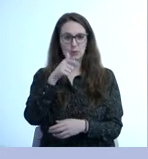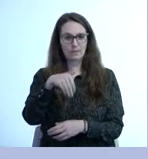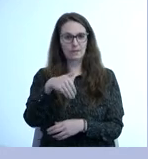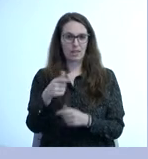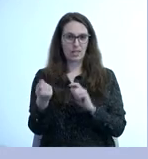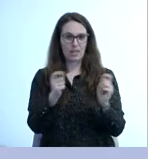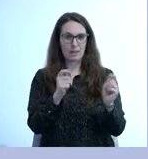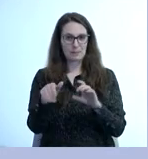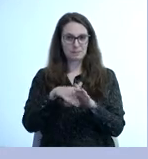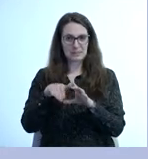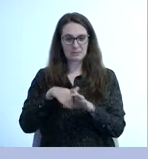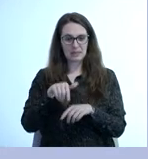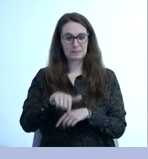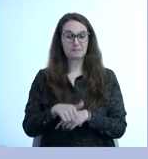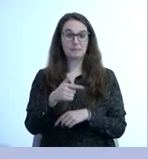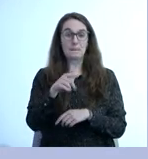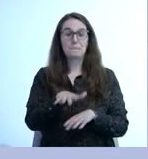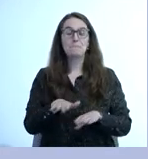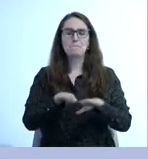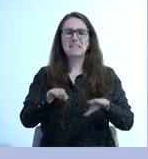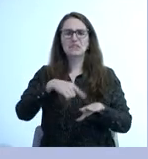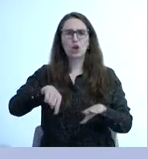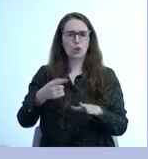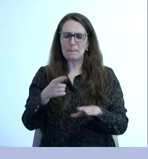participantes nesta mesa redonda que não tem mesa